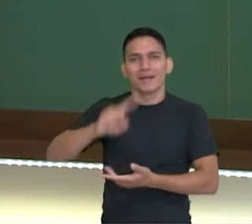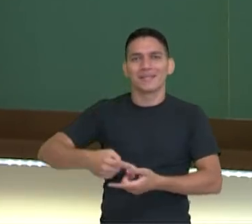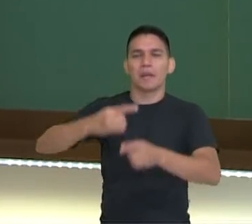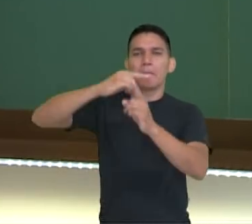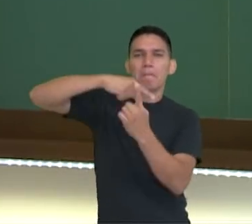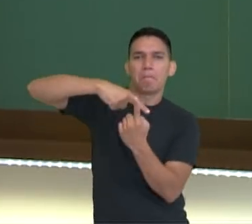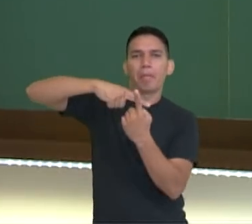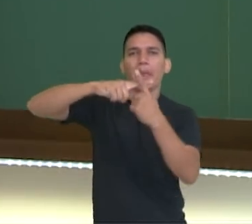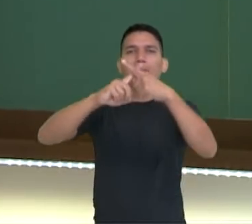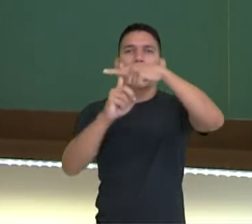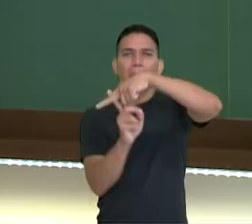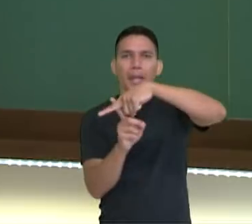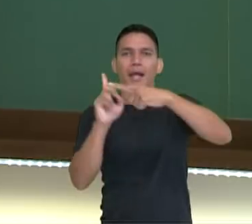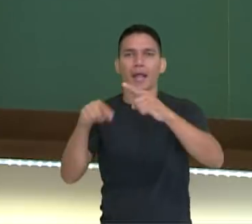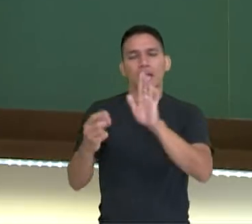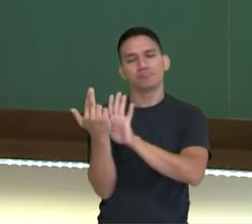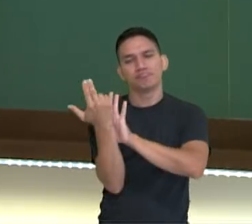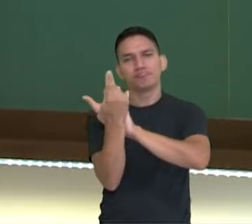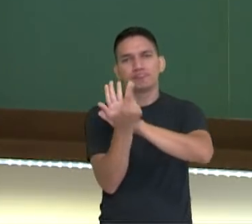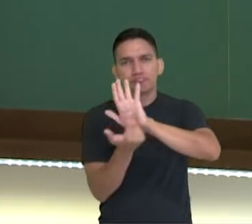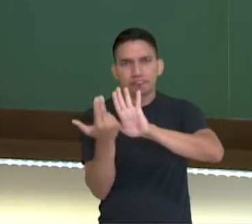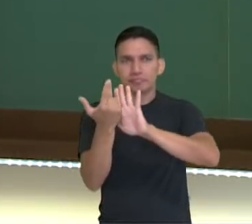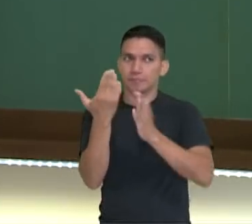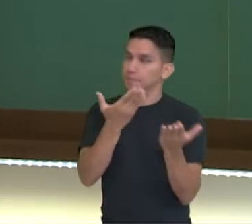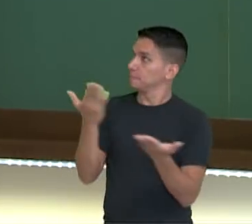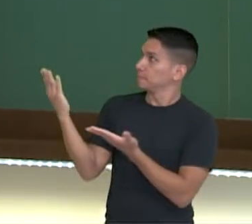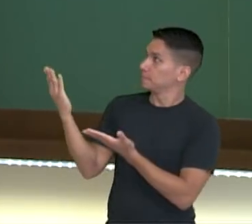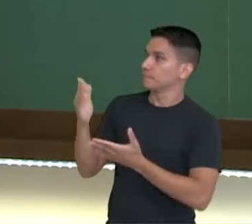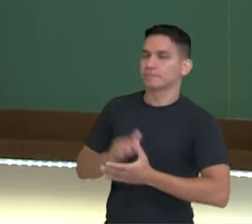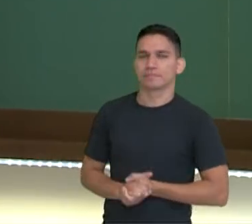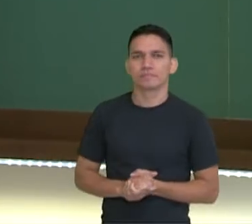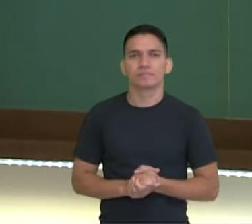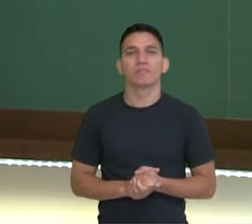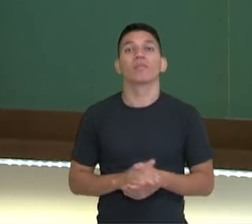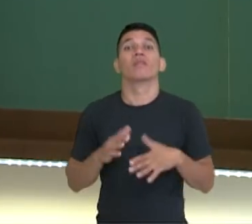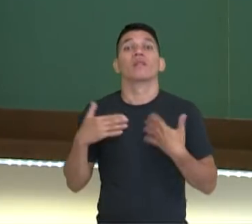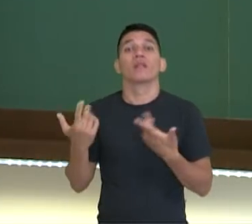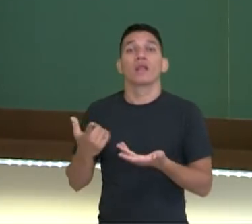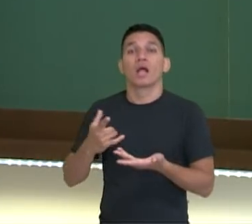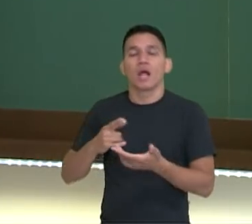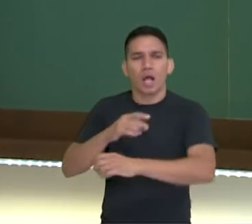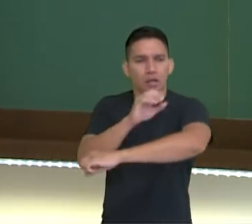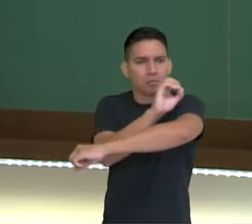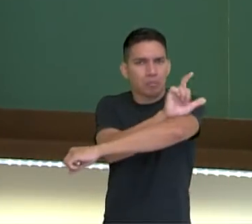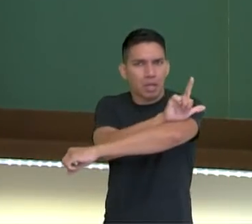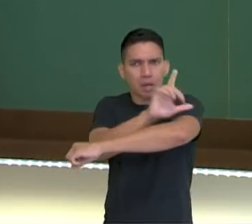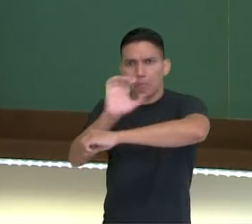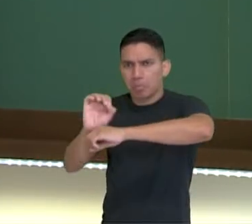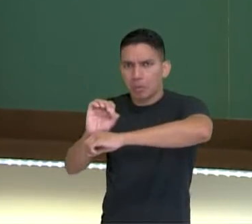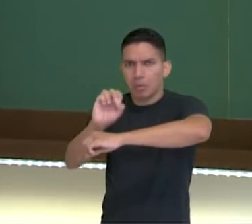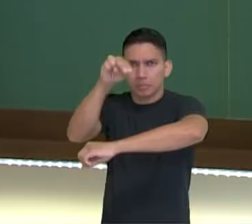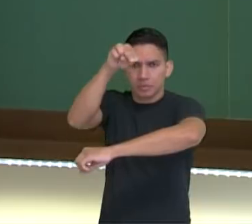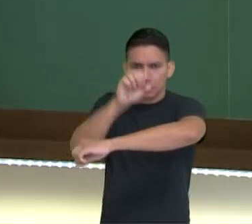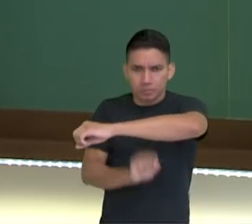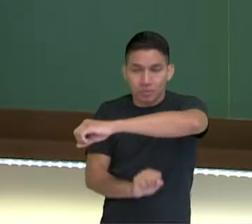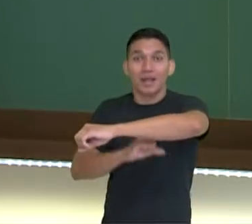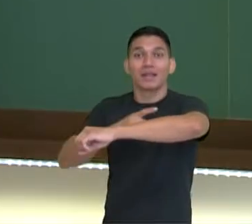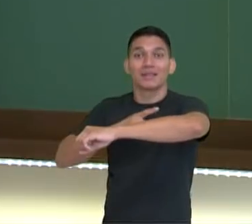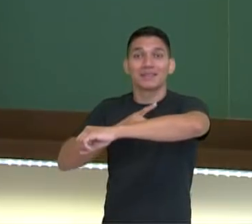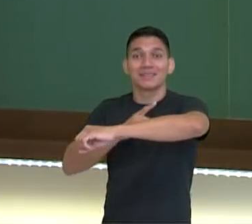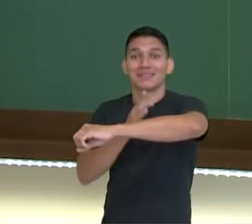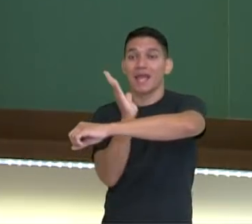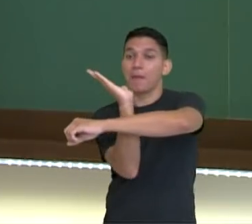Ventos. Então, bem importante a gente pensar nessa característica. Entre os pontos cardeais, nós vamos ter chamados